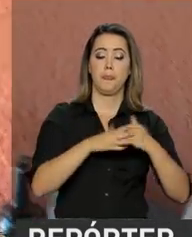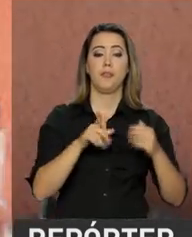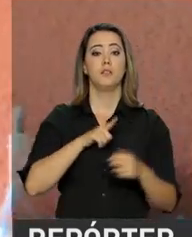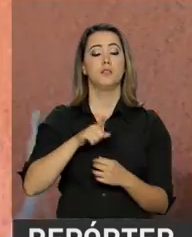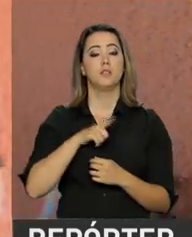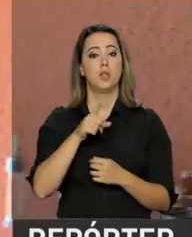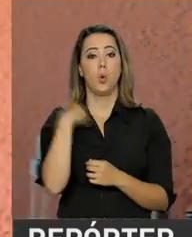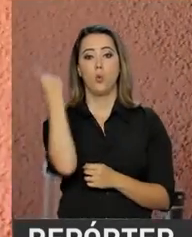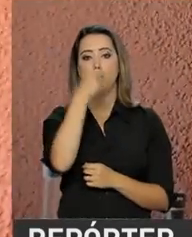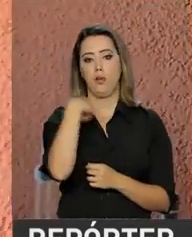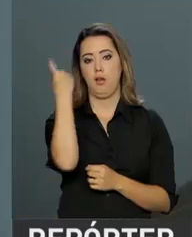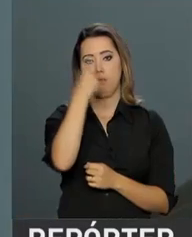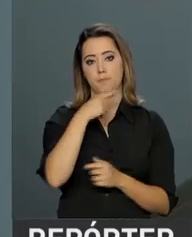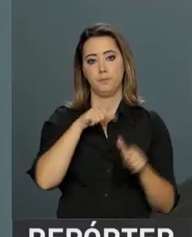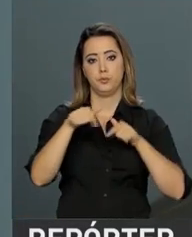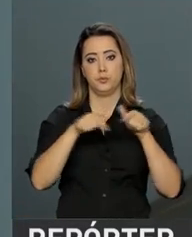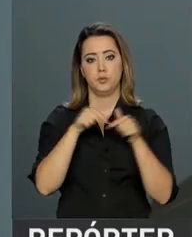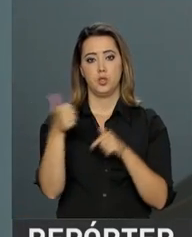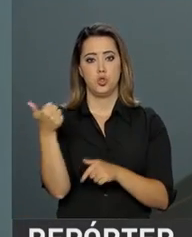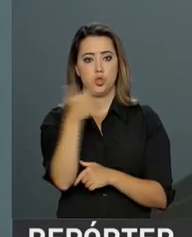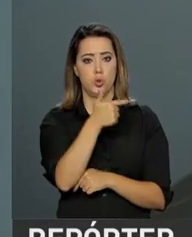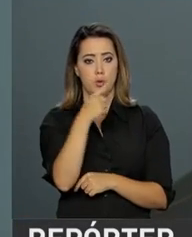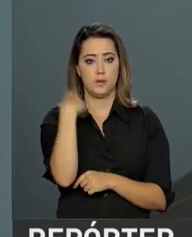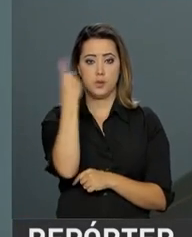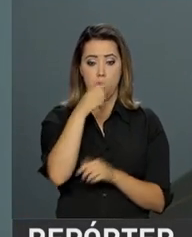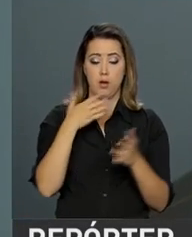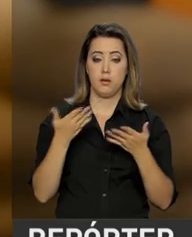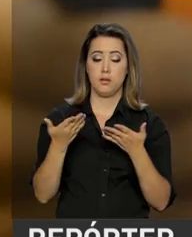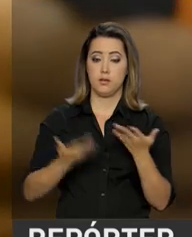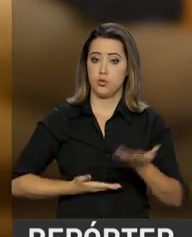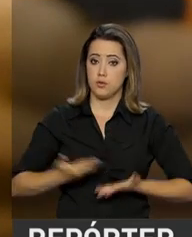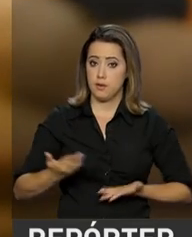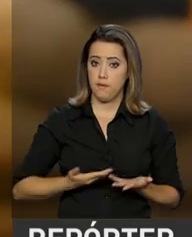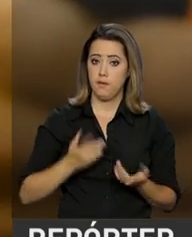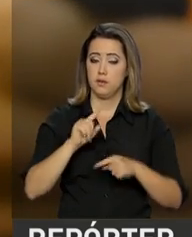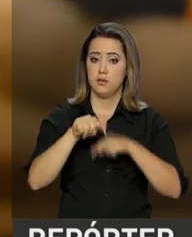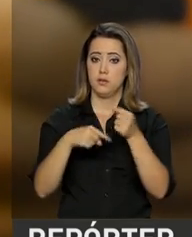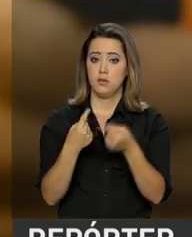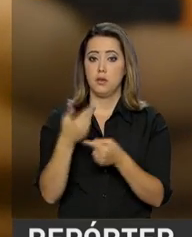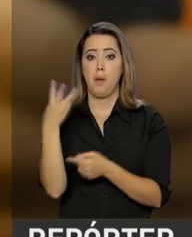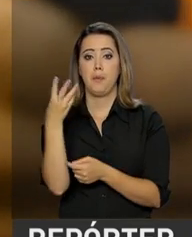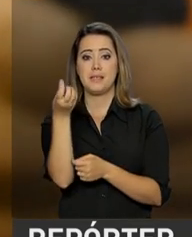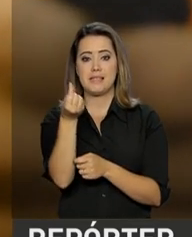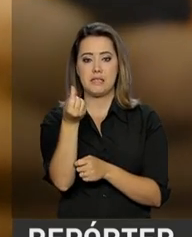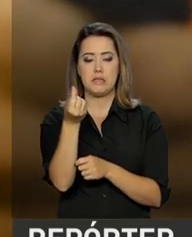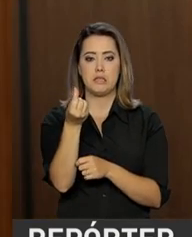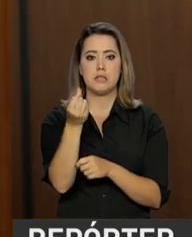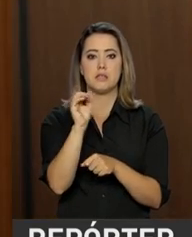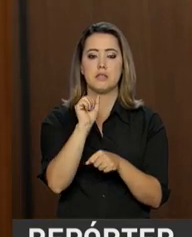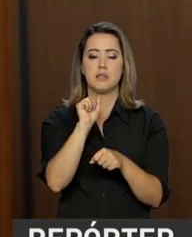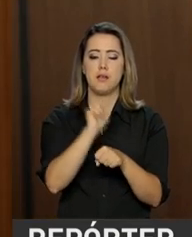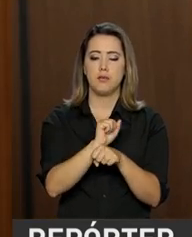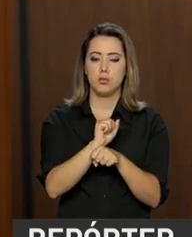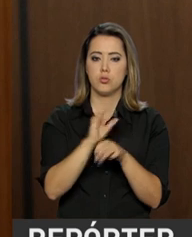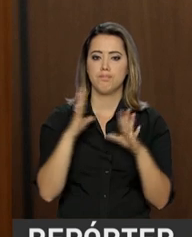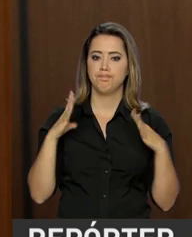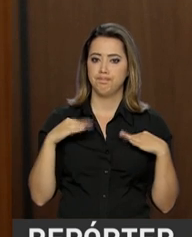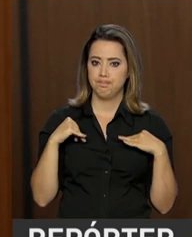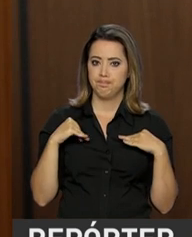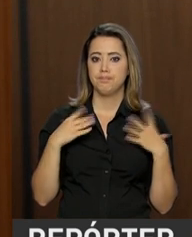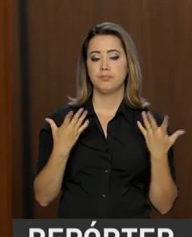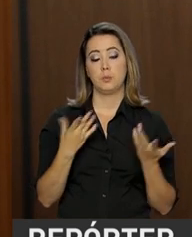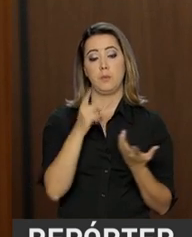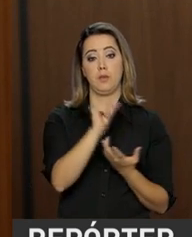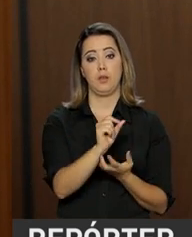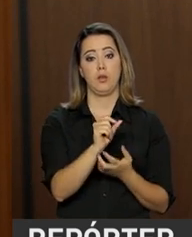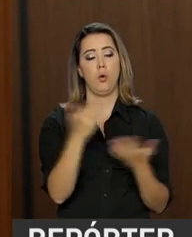a ter uma jornada de trabalho de 12 horas de serviço por 36 horas de descanso Hoje em dia a jornada de